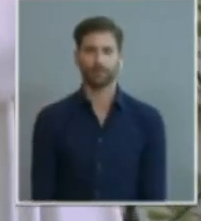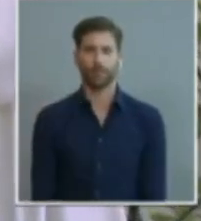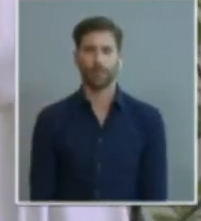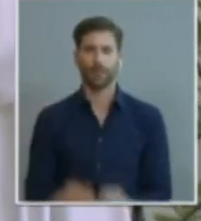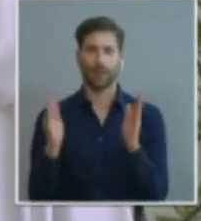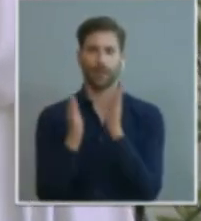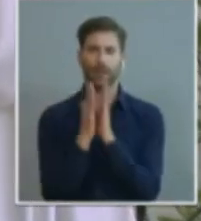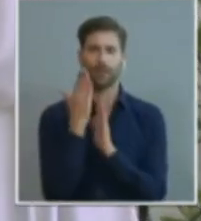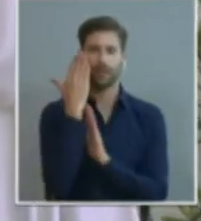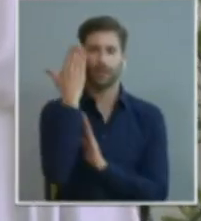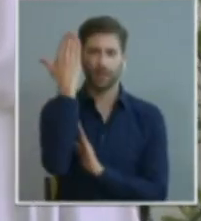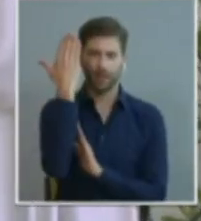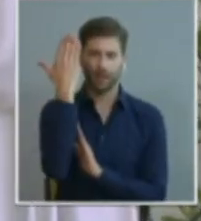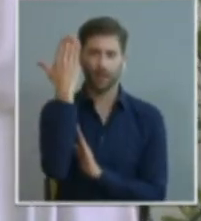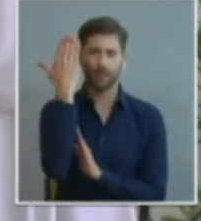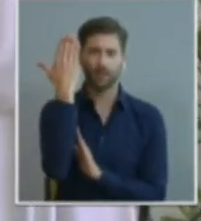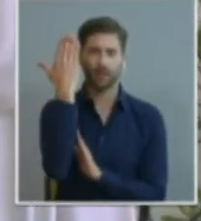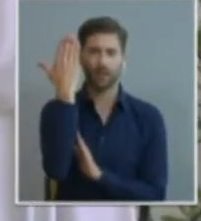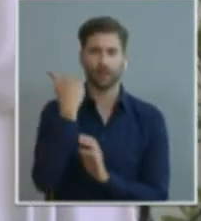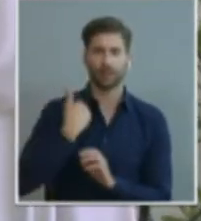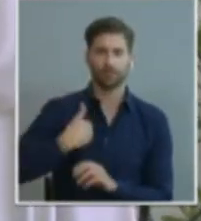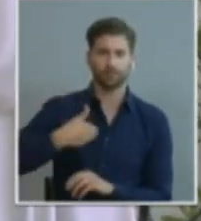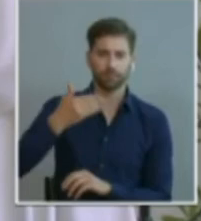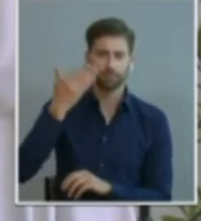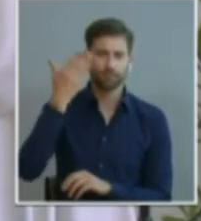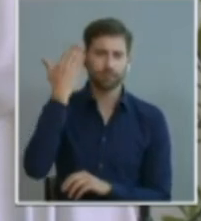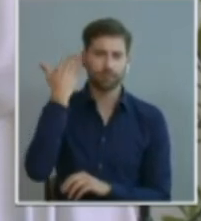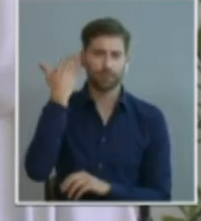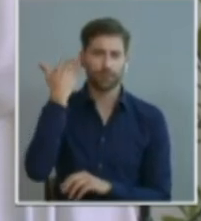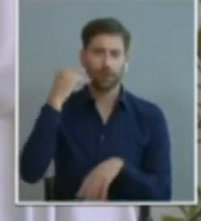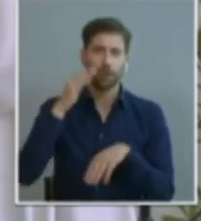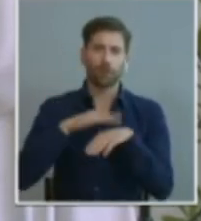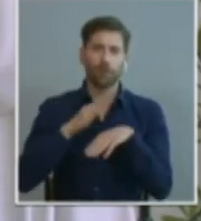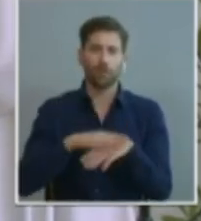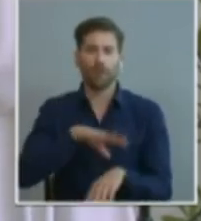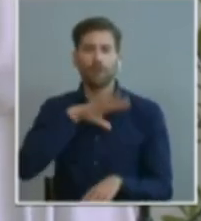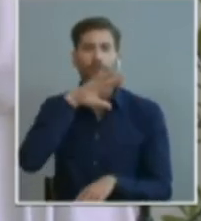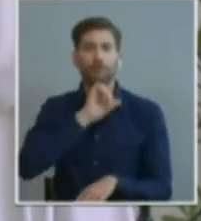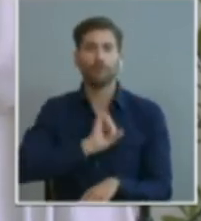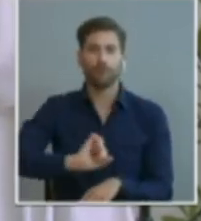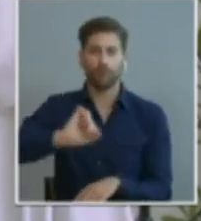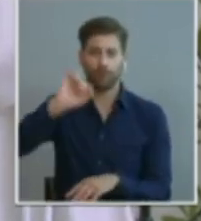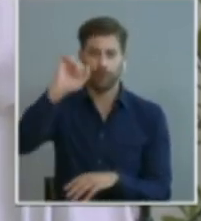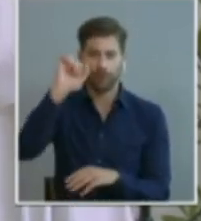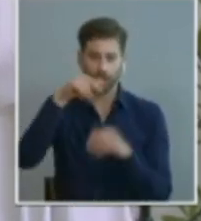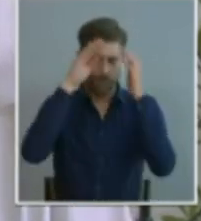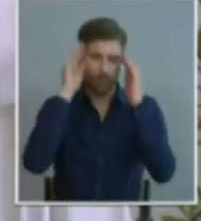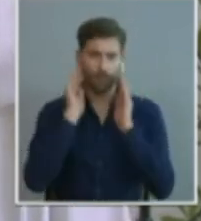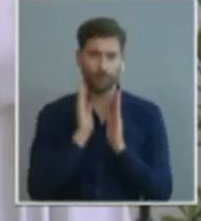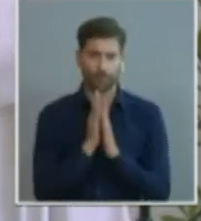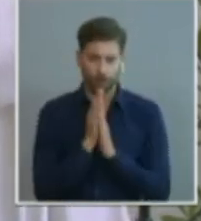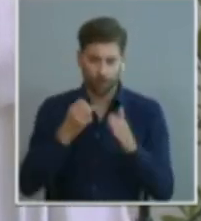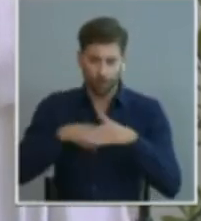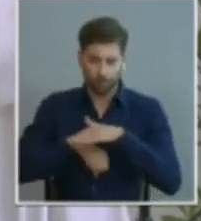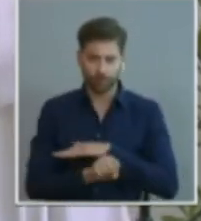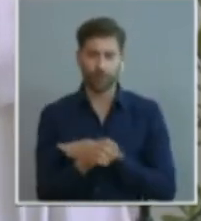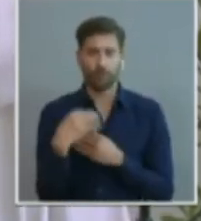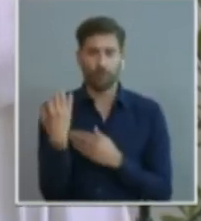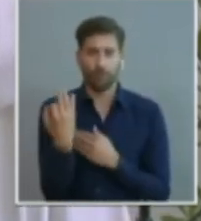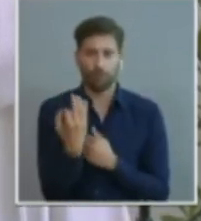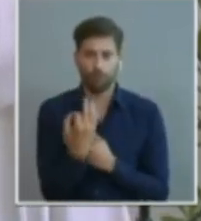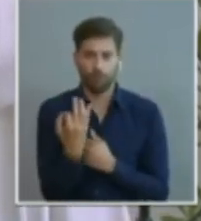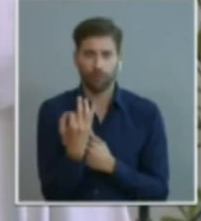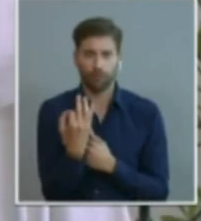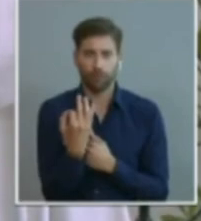Deus, que na sua benigna providência, por meio do seu Filho, nascido da Virgem Santa Maria,